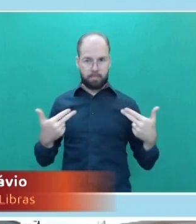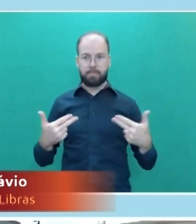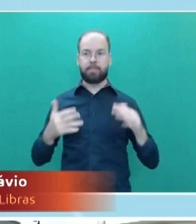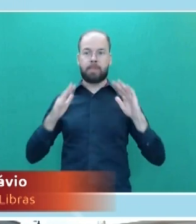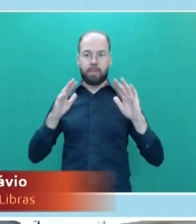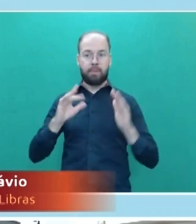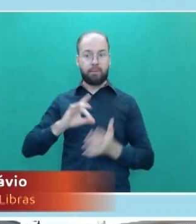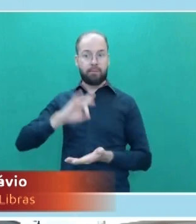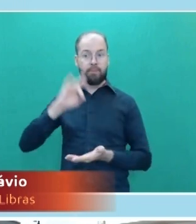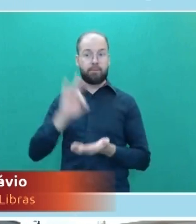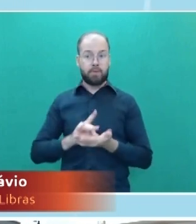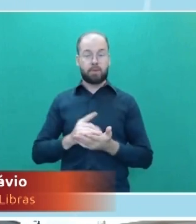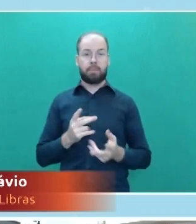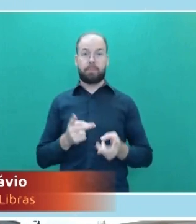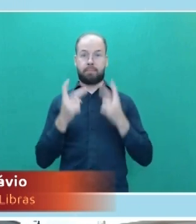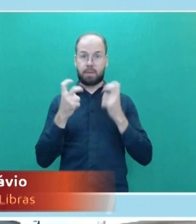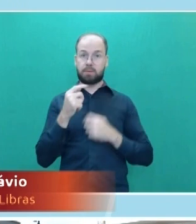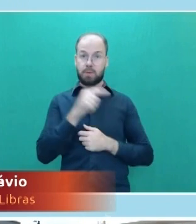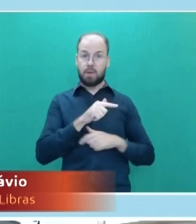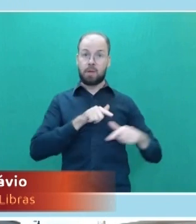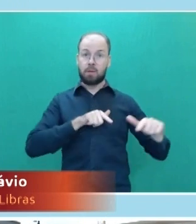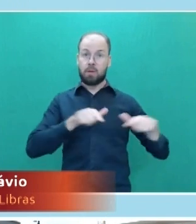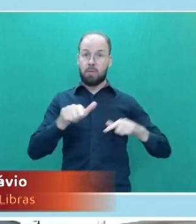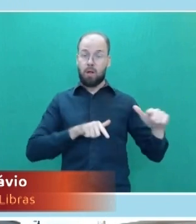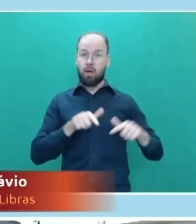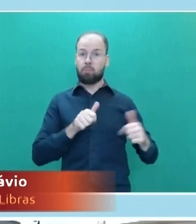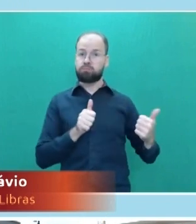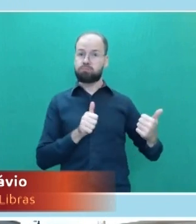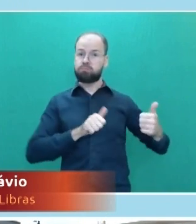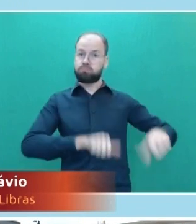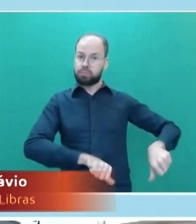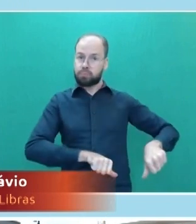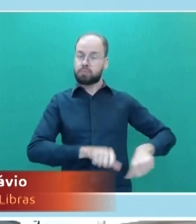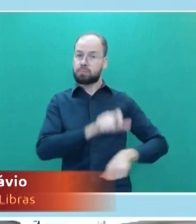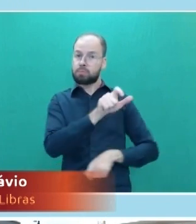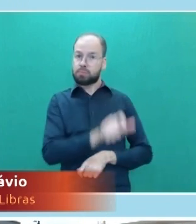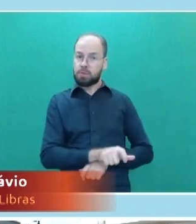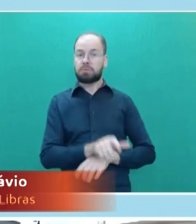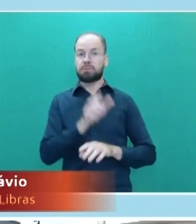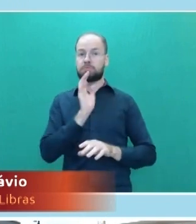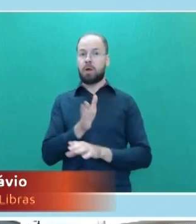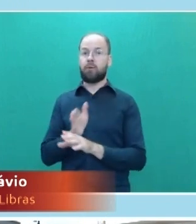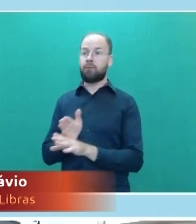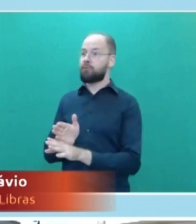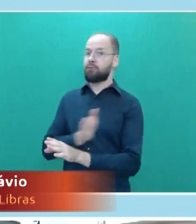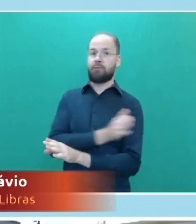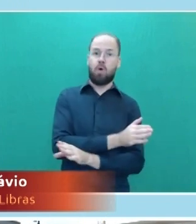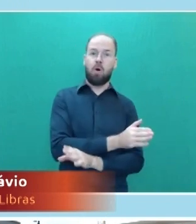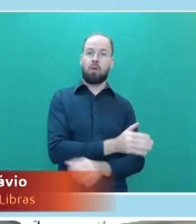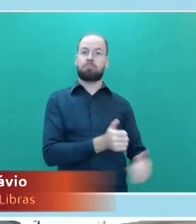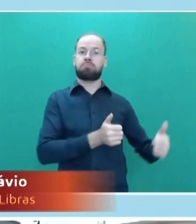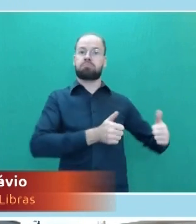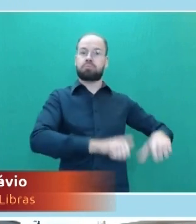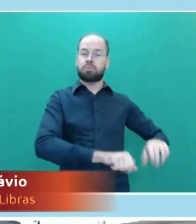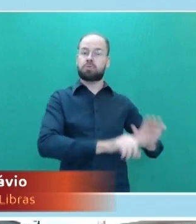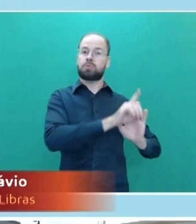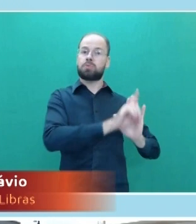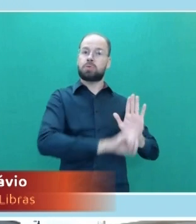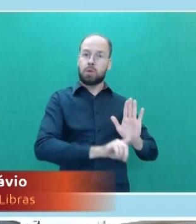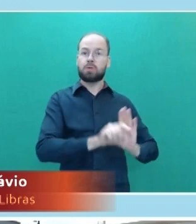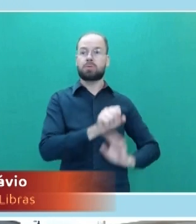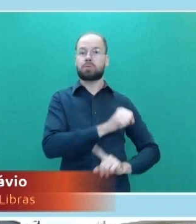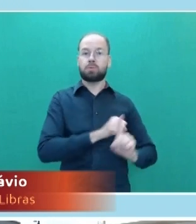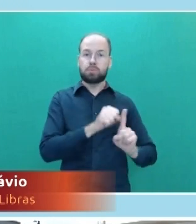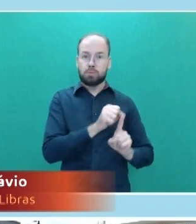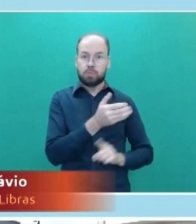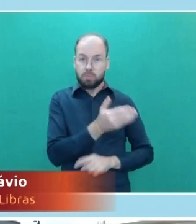esse trabalhador precarizado, que já está fora do arcabouço social mínimo de direitos sociais,